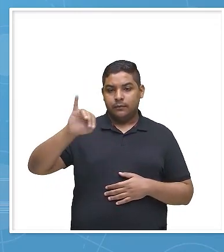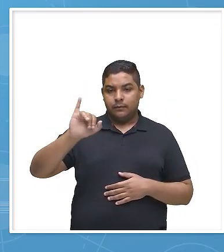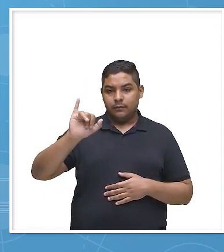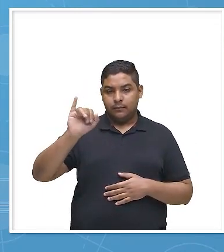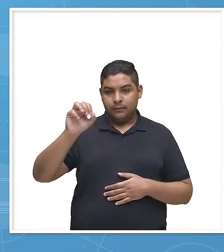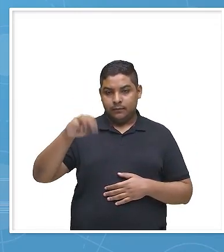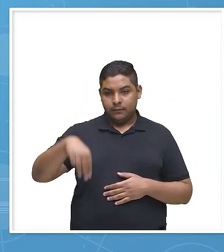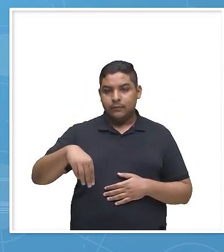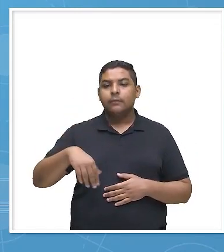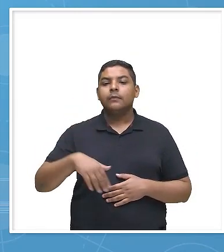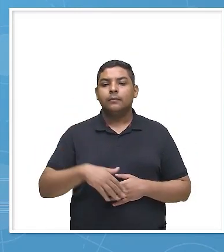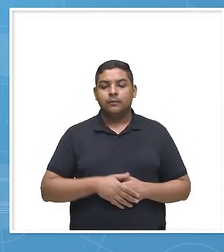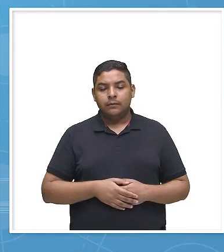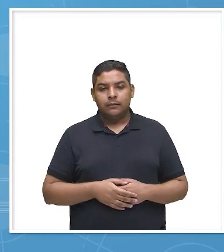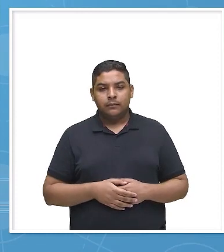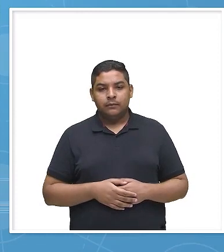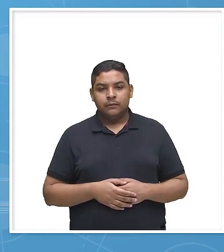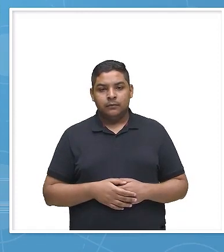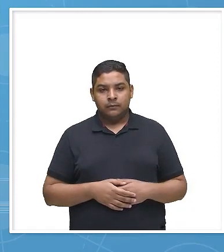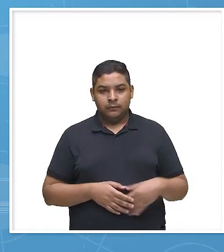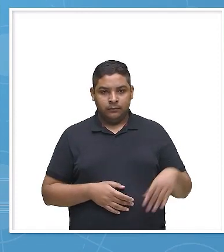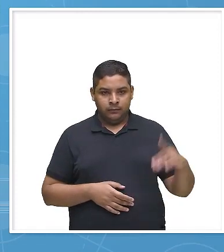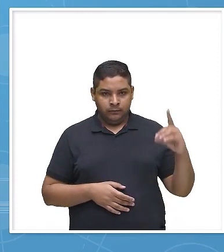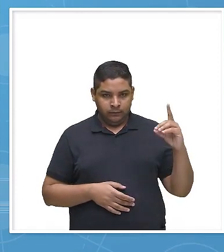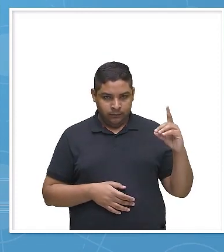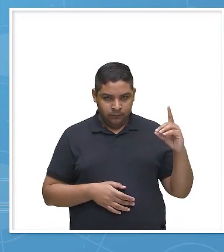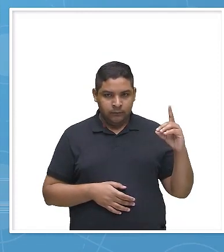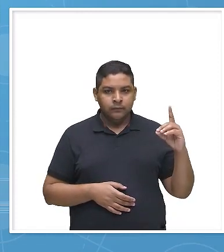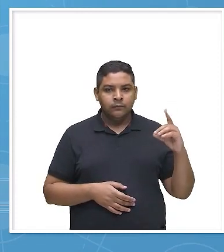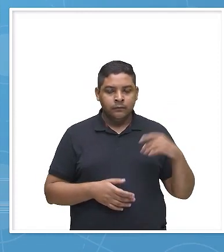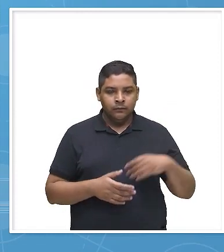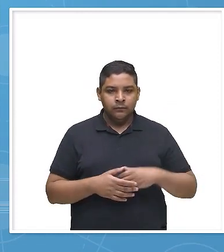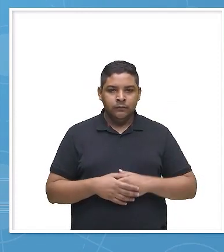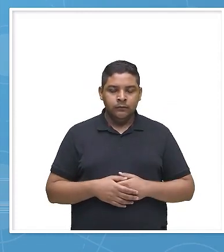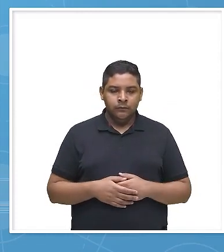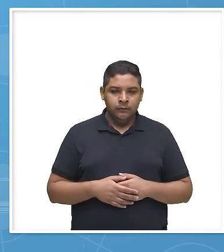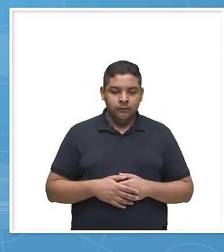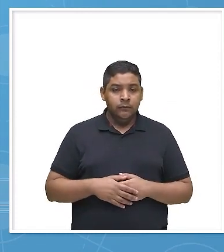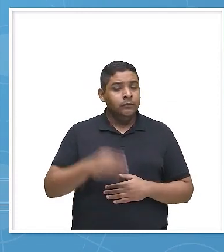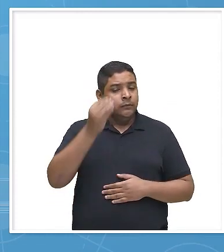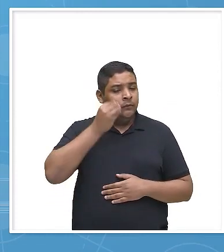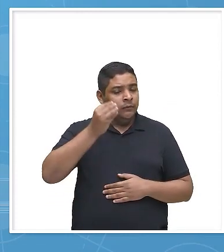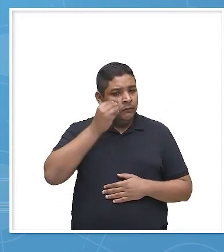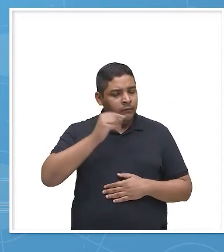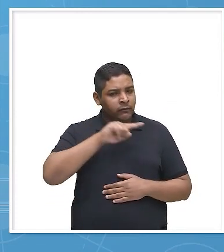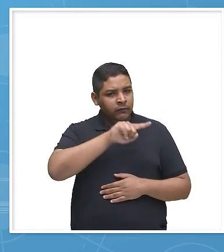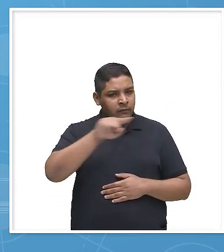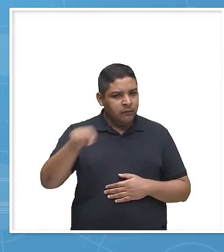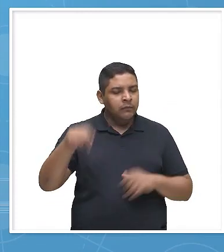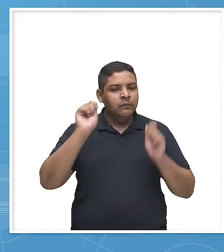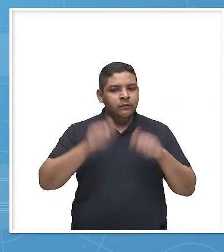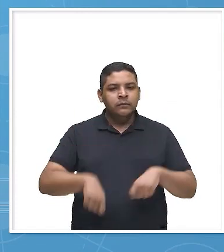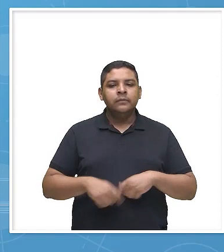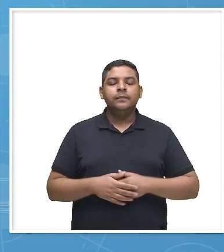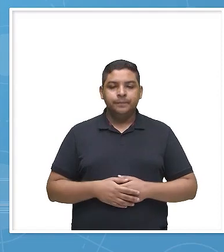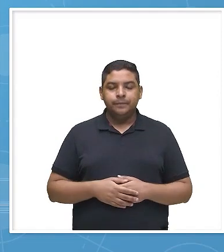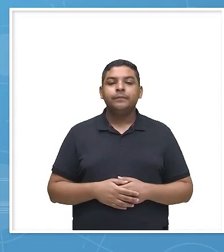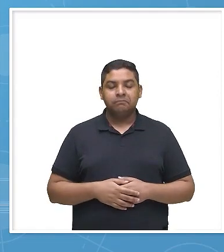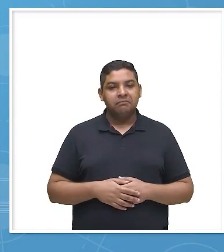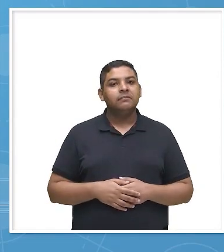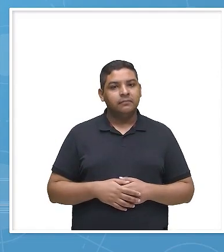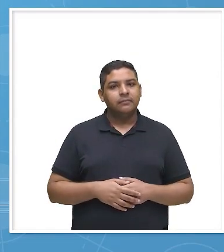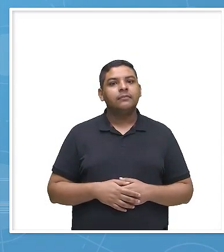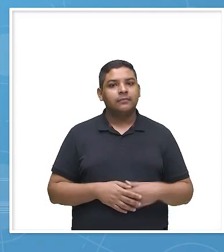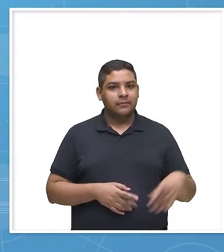aqui a sua resposta correta, também a letra D. Estou vendo que vocês estão apostando todas as fichas na resposta correta,